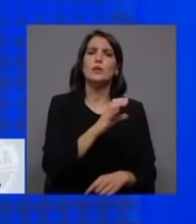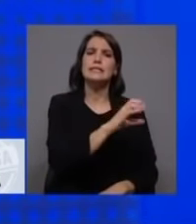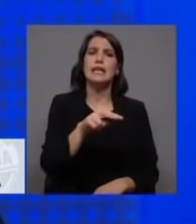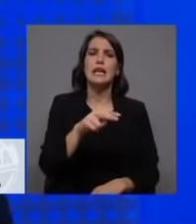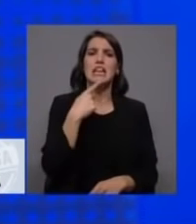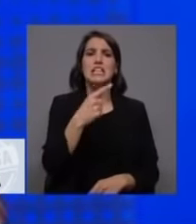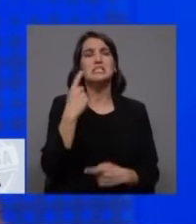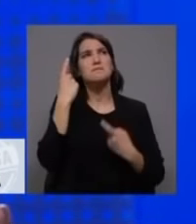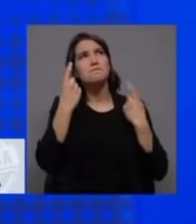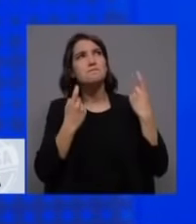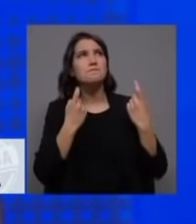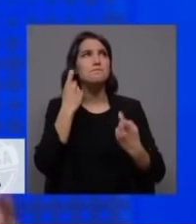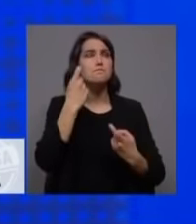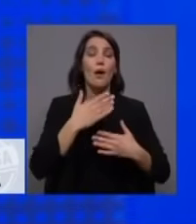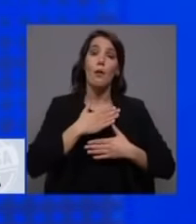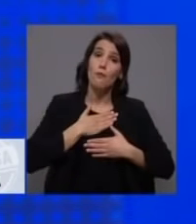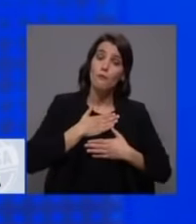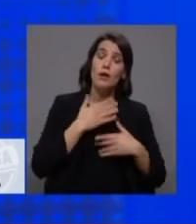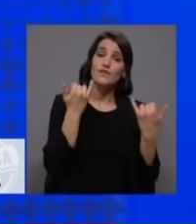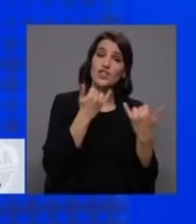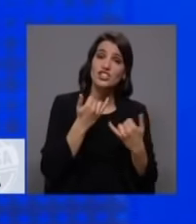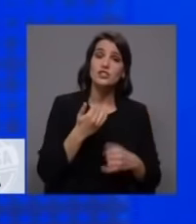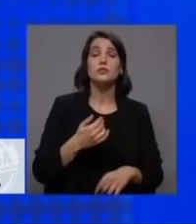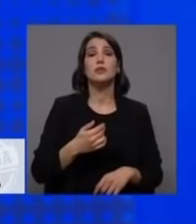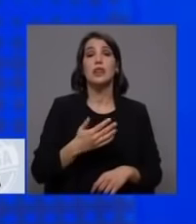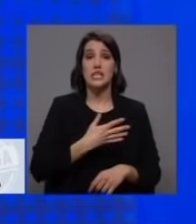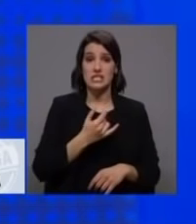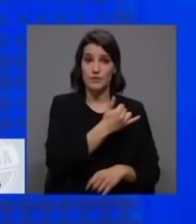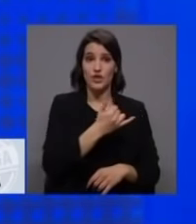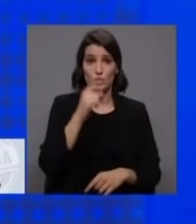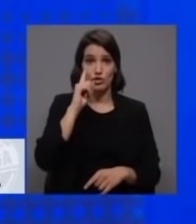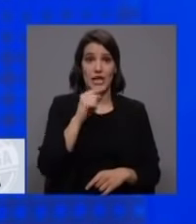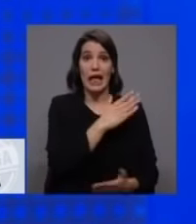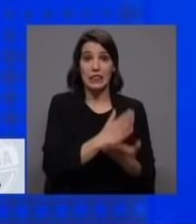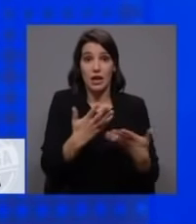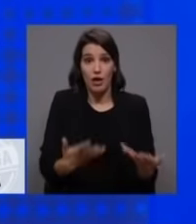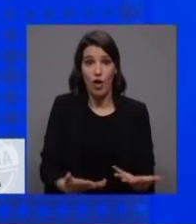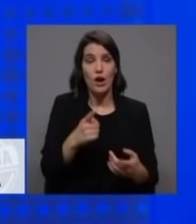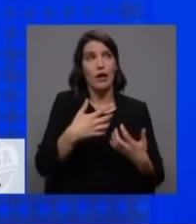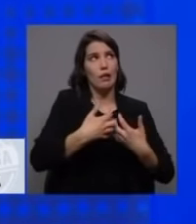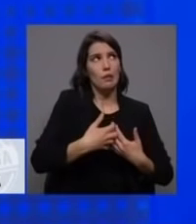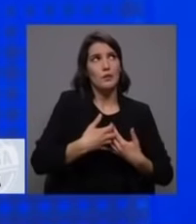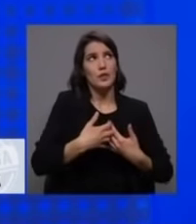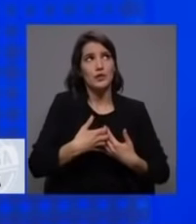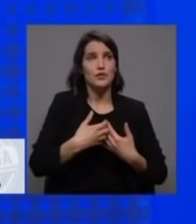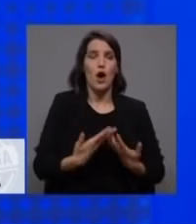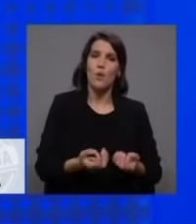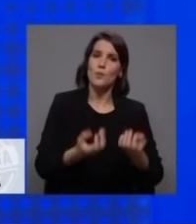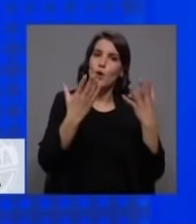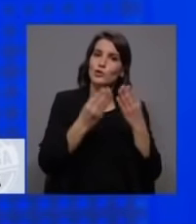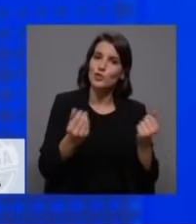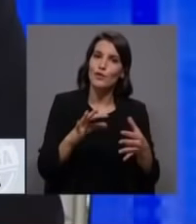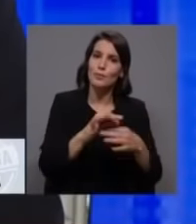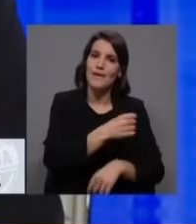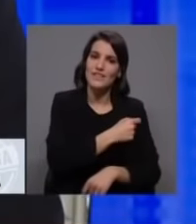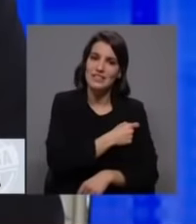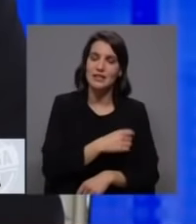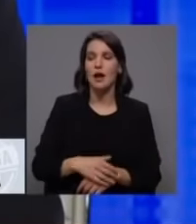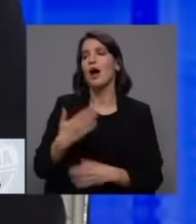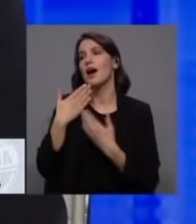ensinar muito feliz até agora finalmente tem ultrapassado as suas dúvidas sobre